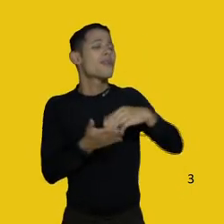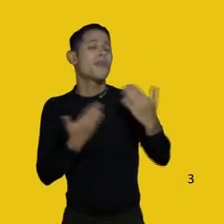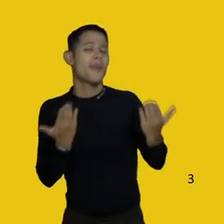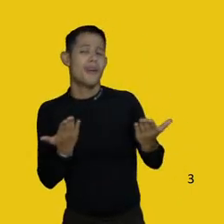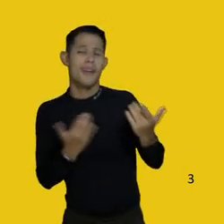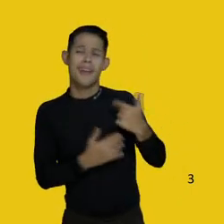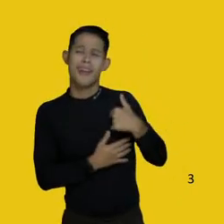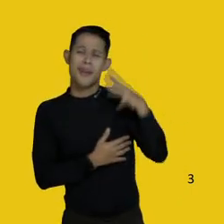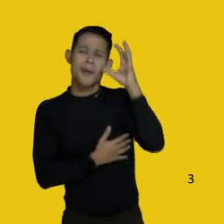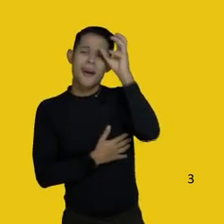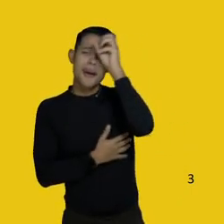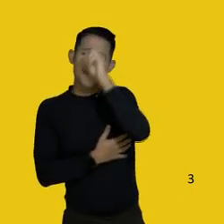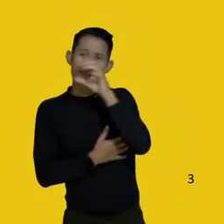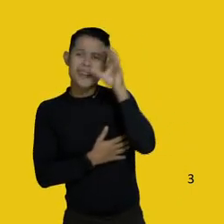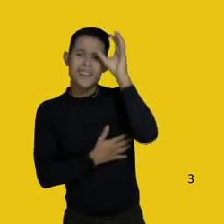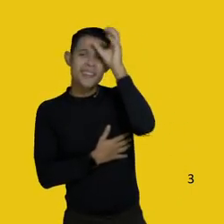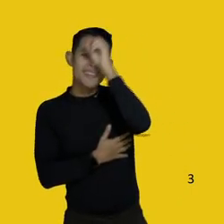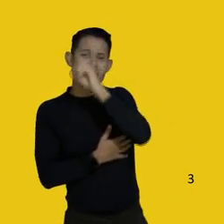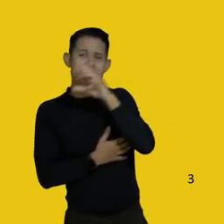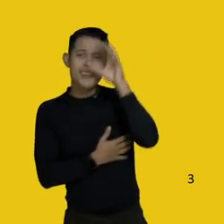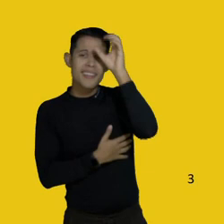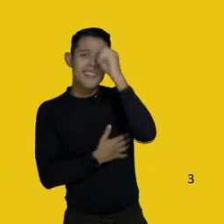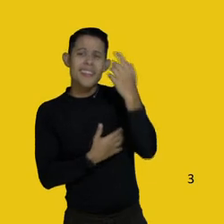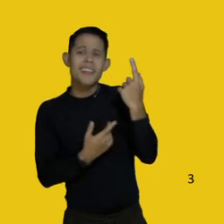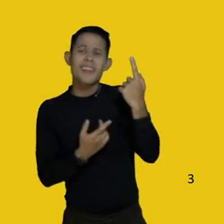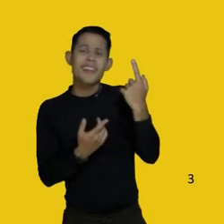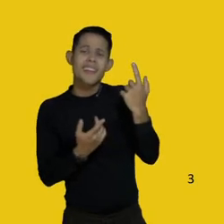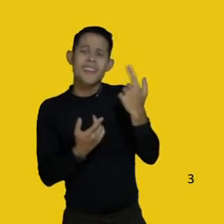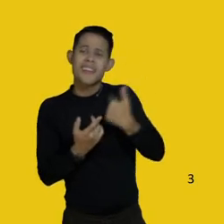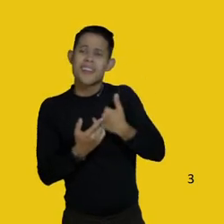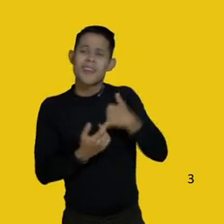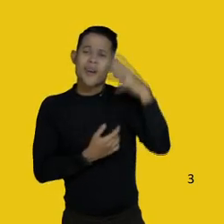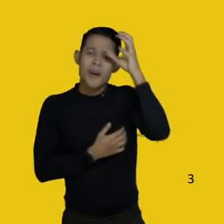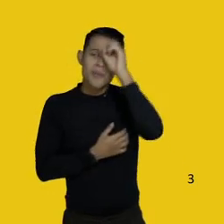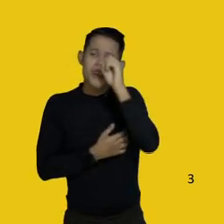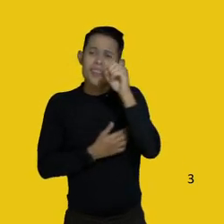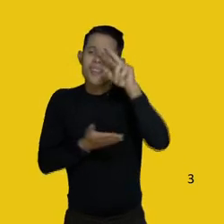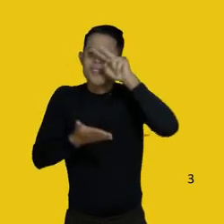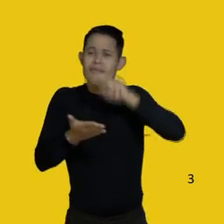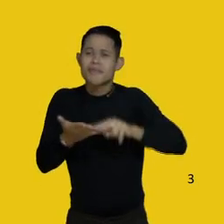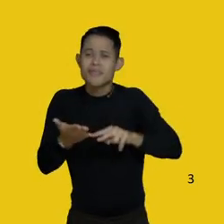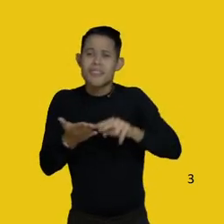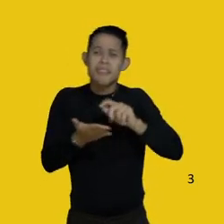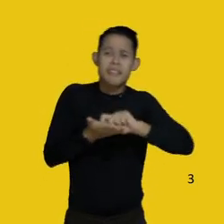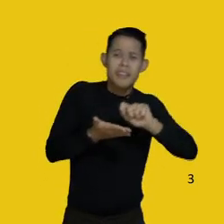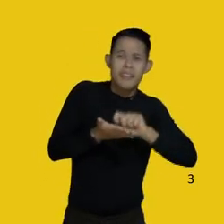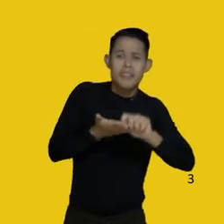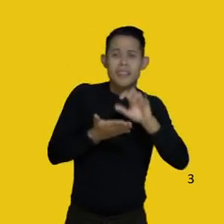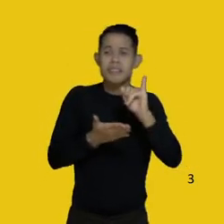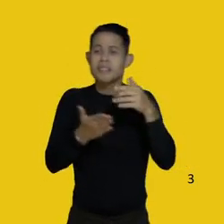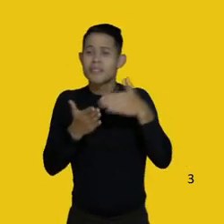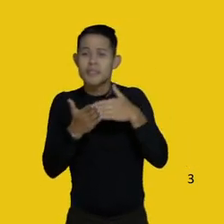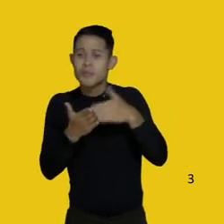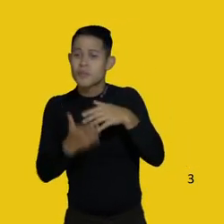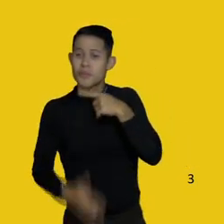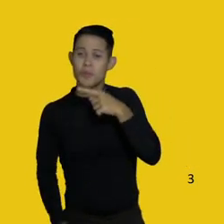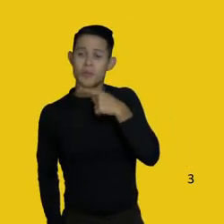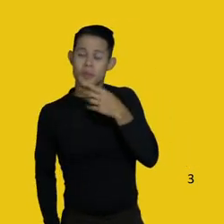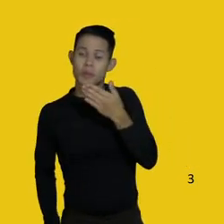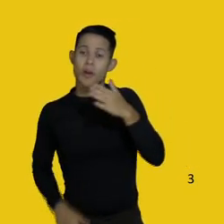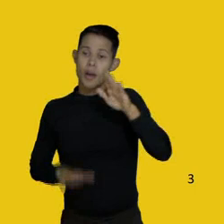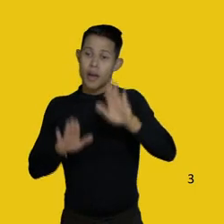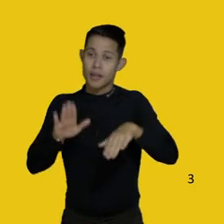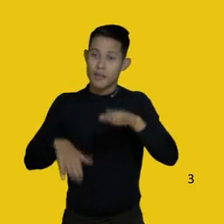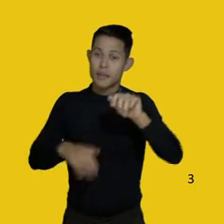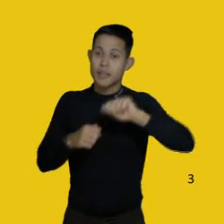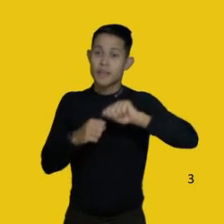aprender a letia eles chegam assim arrasados para que que eu vou aprender se eu não consigo Então além de tudo você tem que fazer outro trabalho de